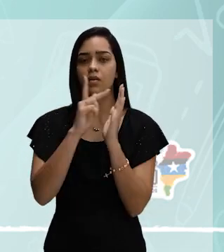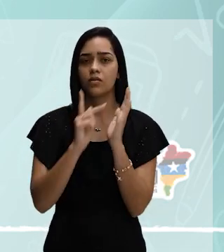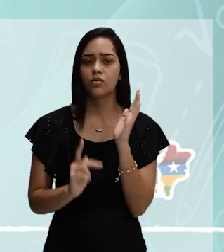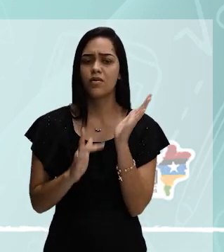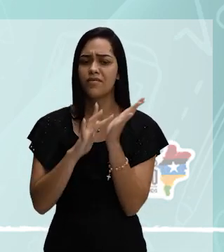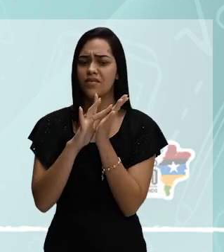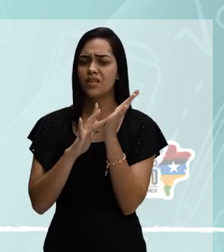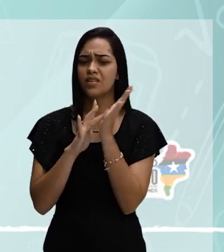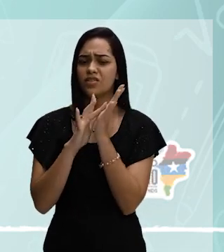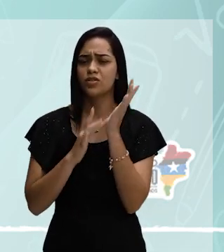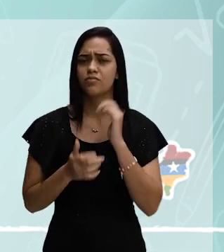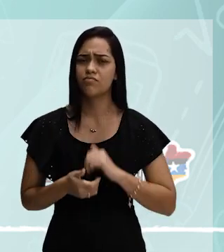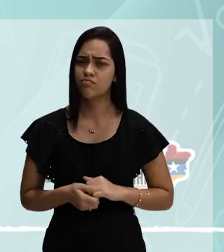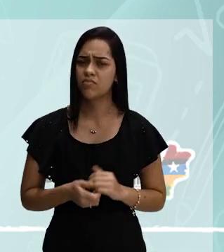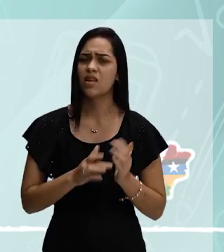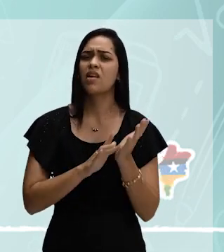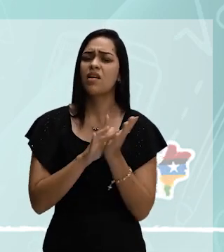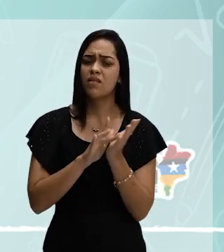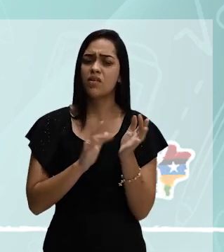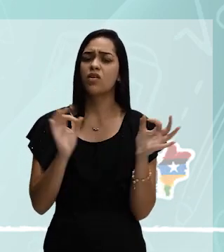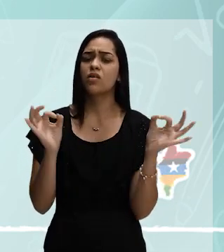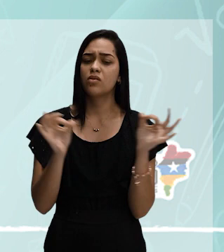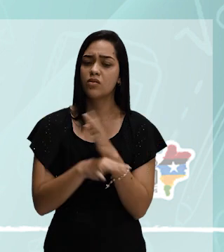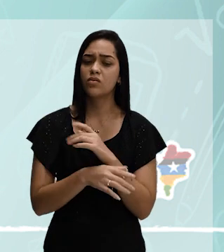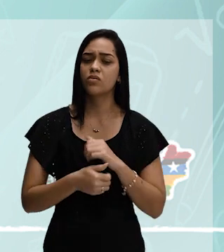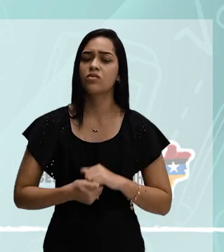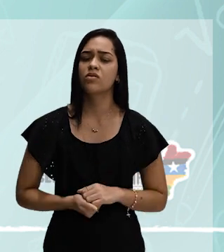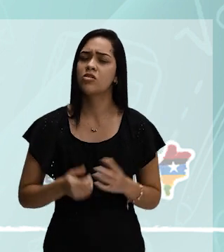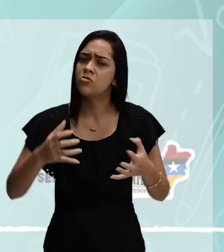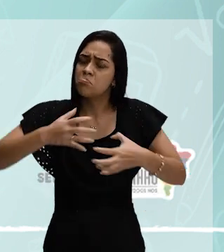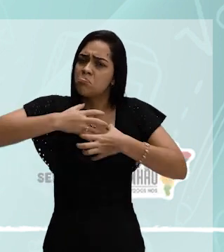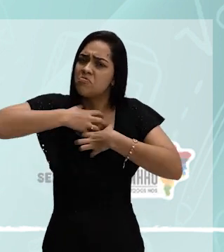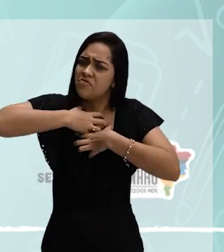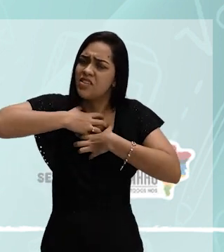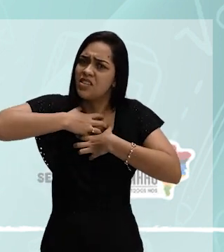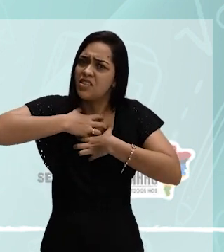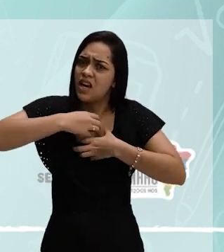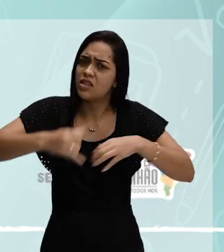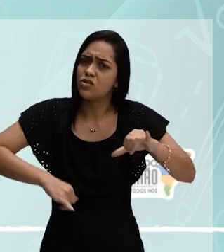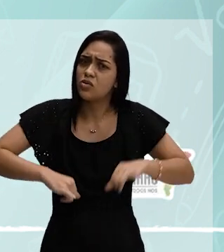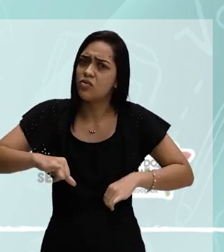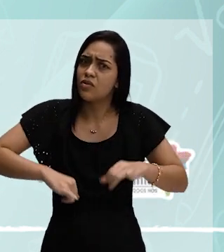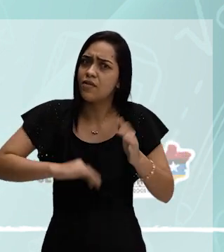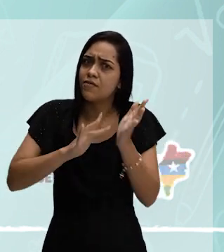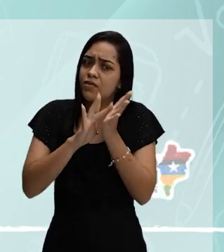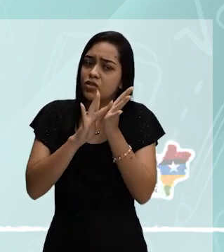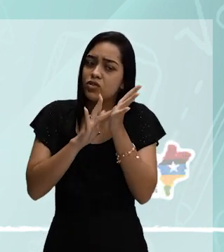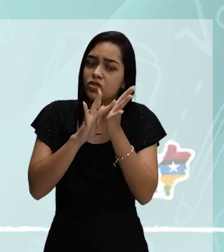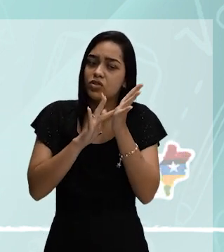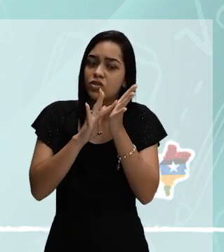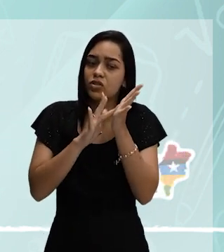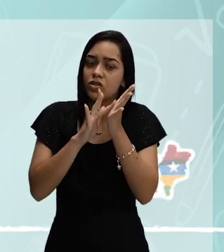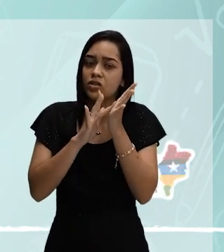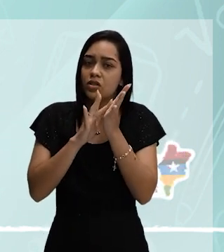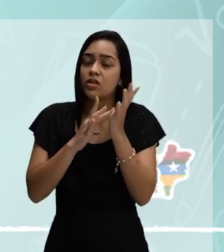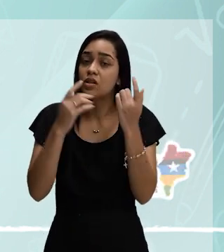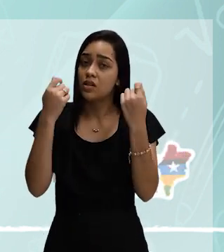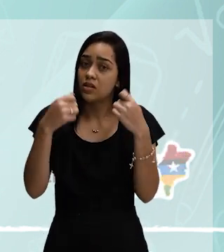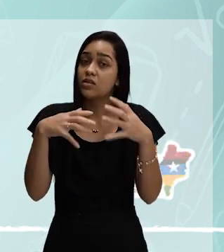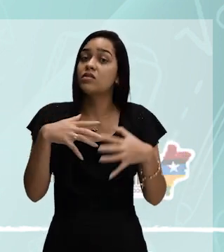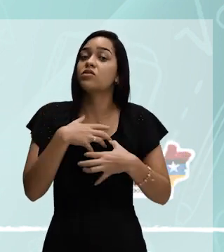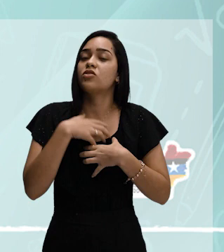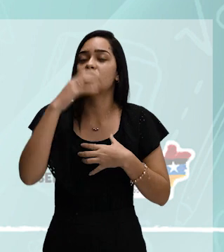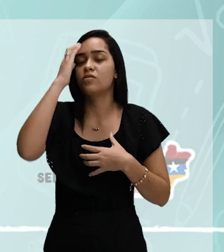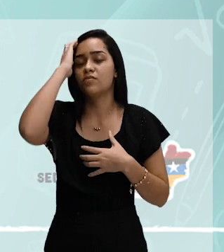um fingidor. Finge tão completamente que chega a fingir que é dor, a dor que